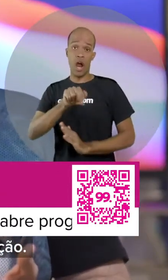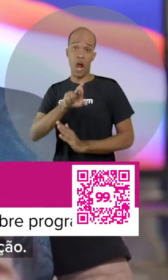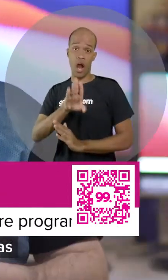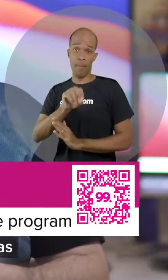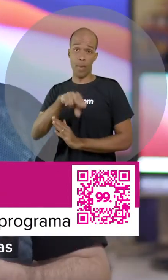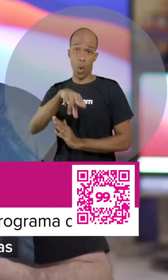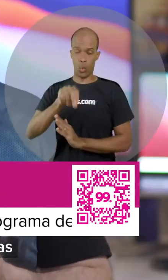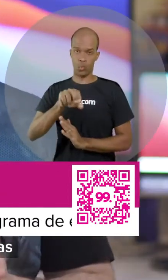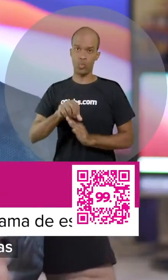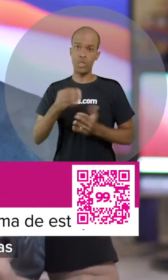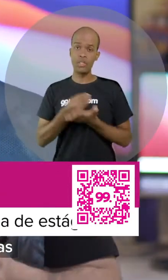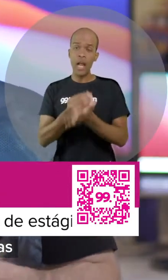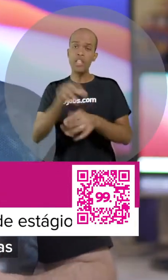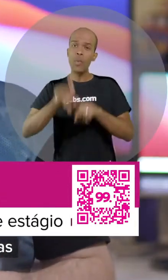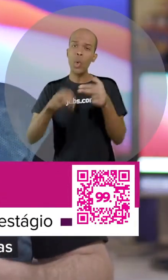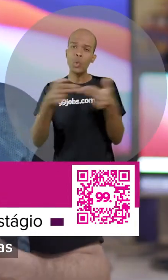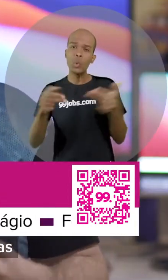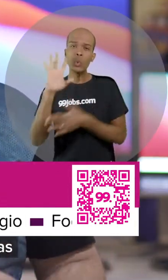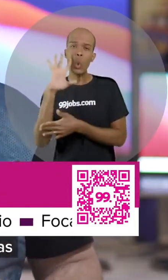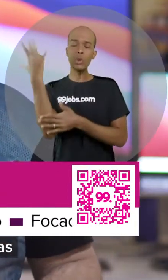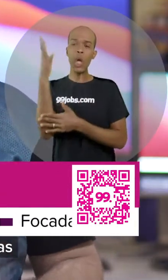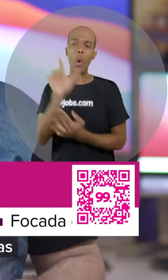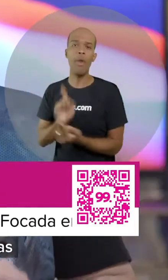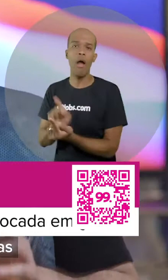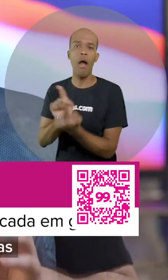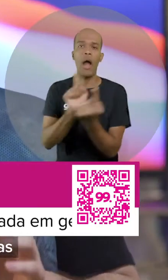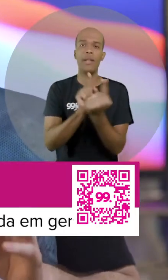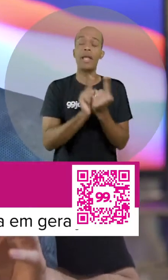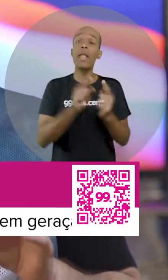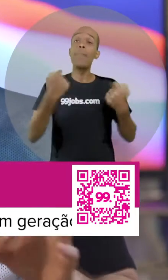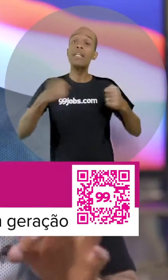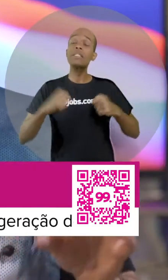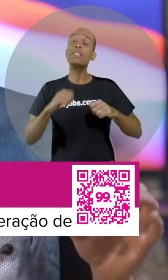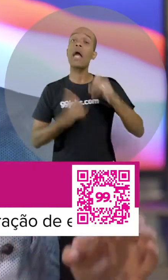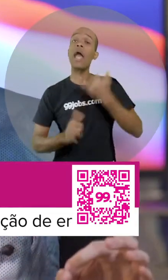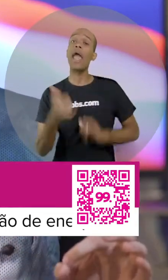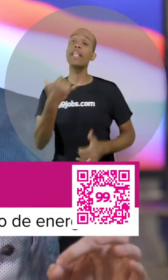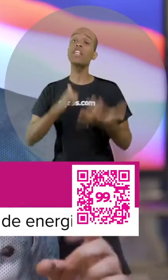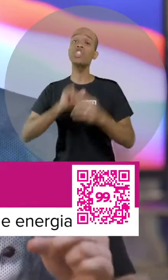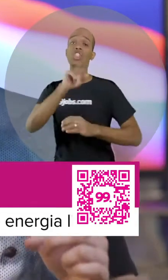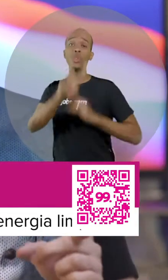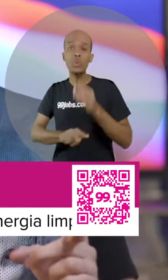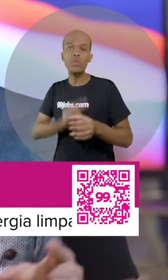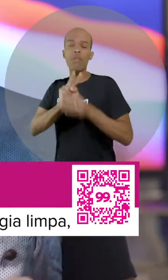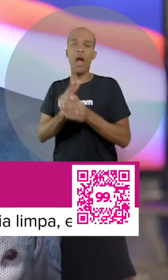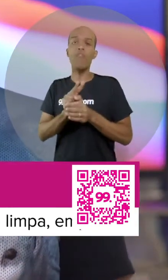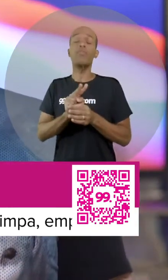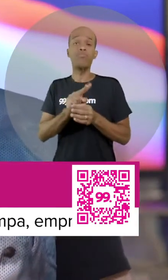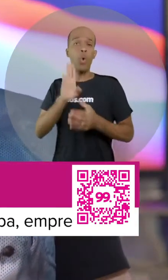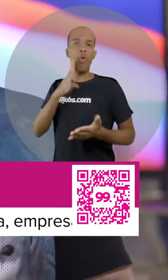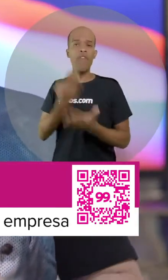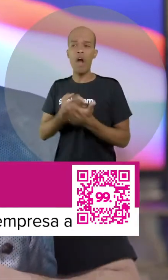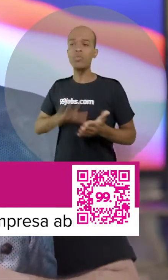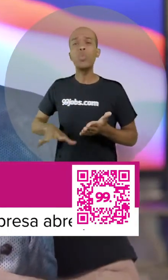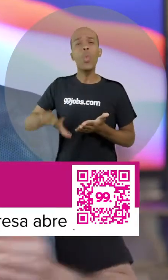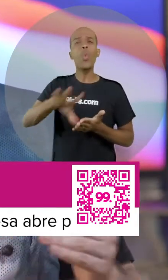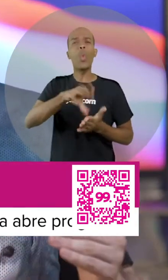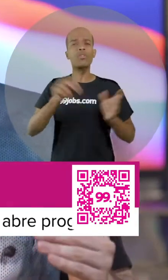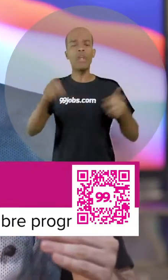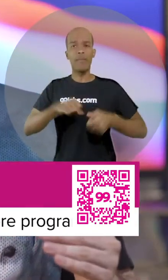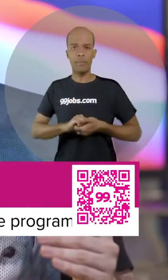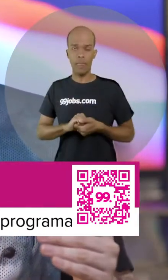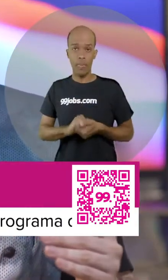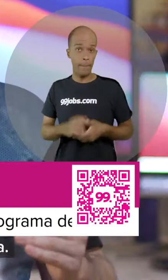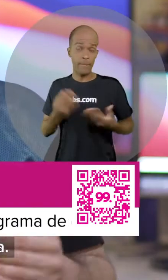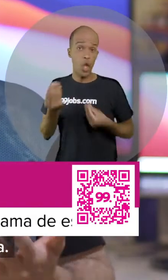descarbonização, trazendo produtos e soluções para atender demandas por energia sustentável, acessível e confiável em toda a